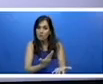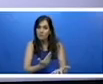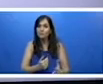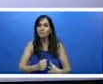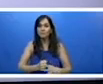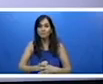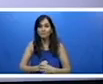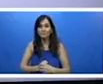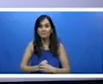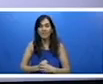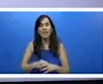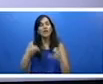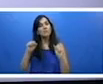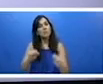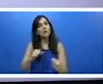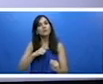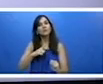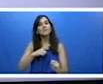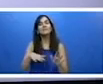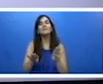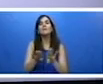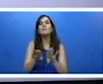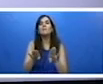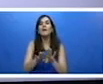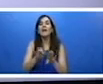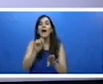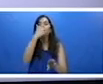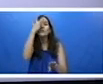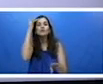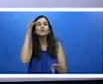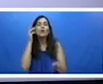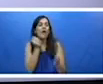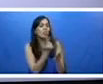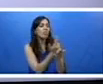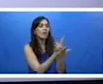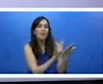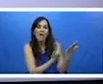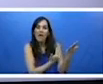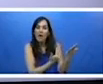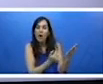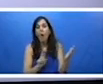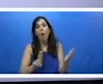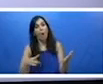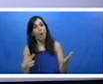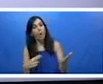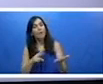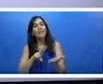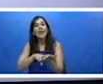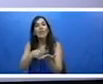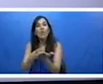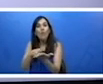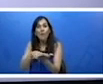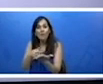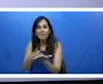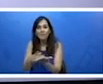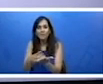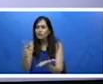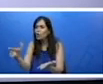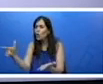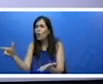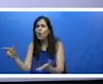Ela pode conter também o ilustrador, o tradutor, no caso, se houver, de repente, é uma obra de outro